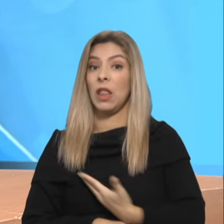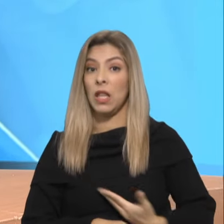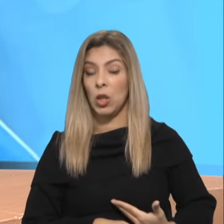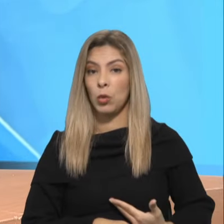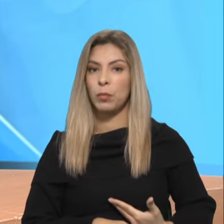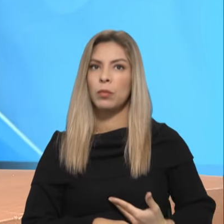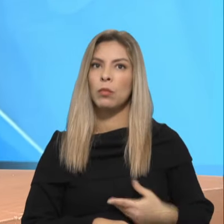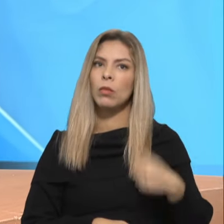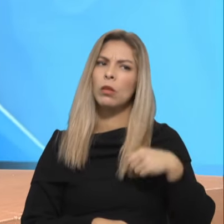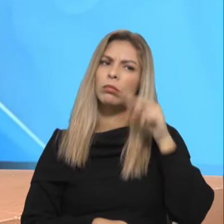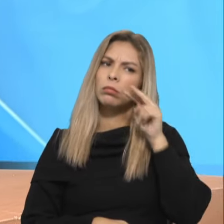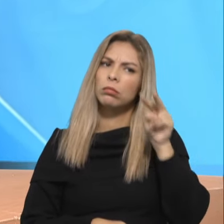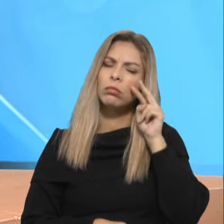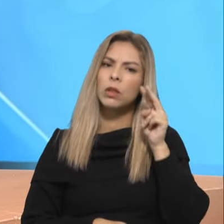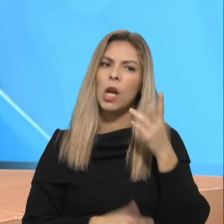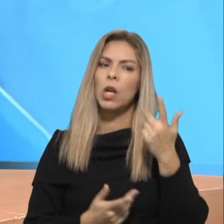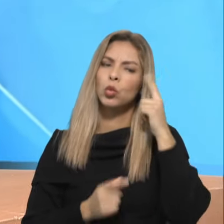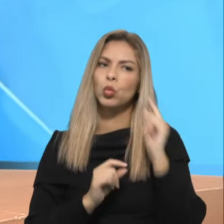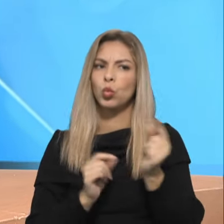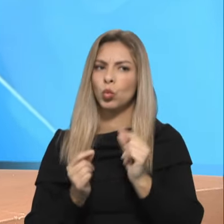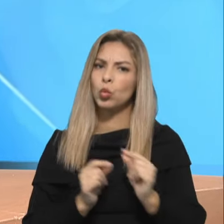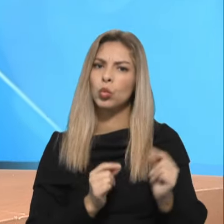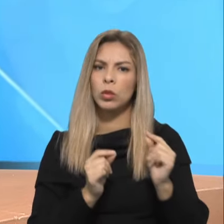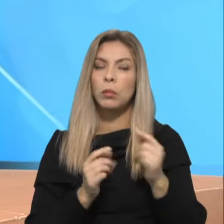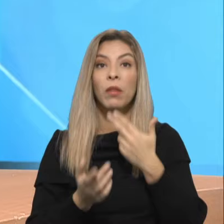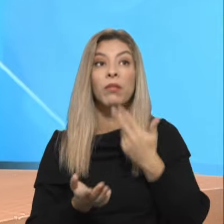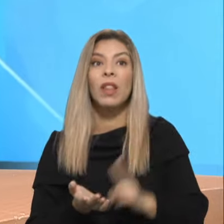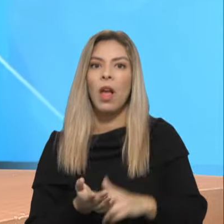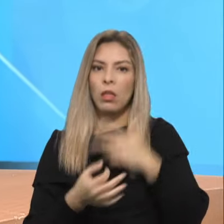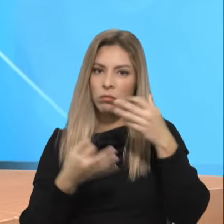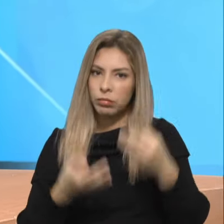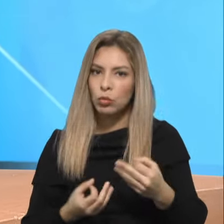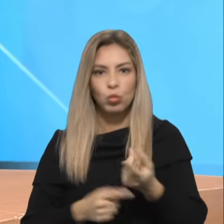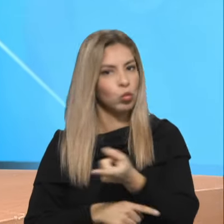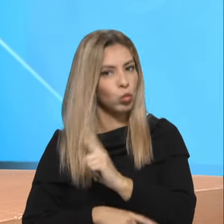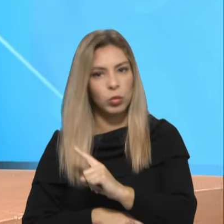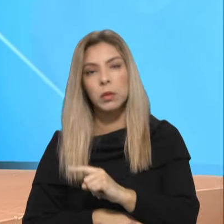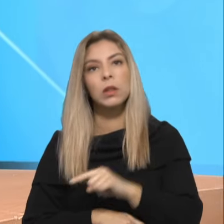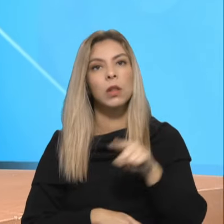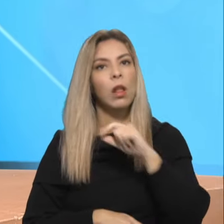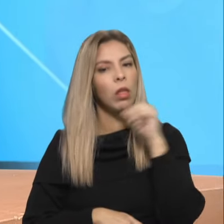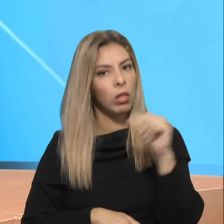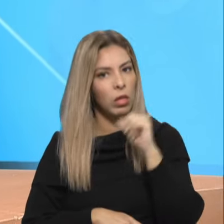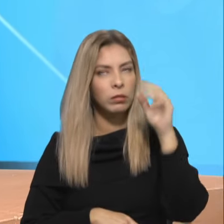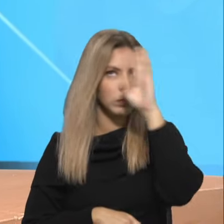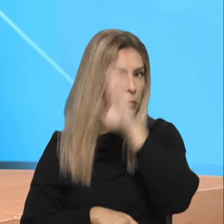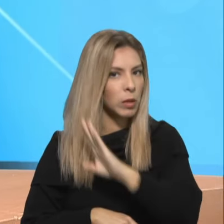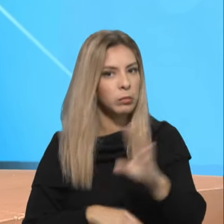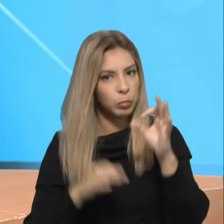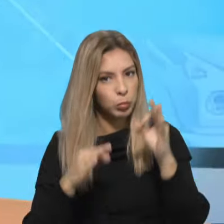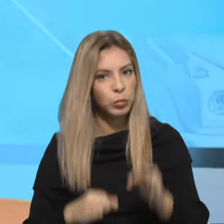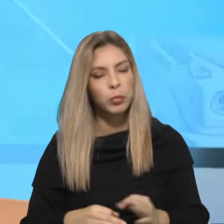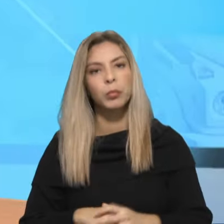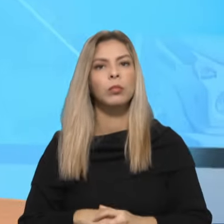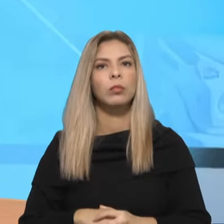se vinha a discutir como questão teológica, mas não como verdade revelada e, portanto, de certa maneira obrigatória para todos os cristãos. O que é